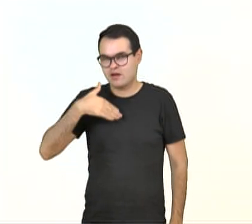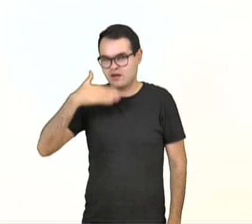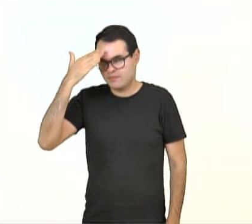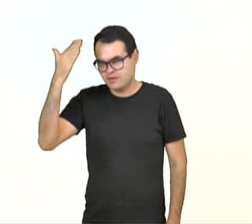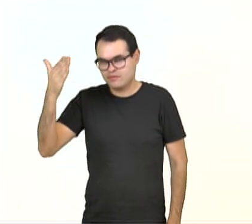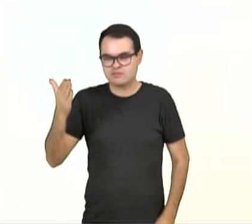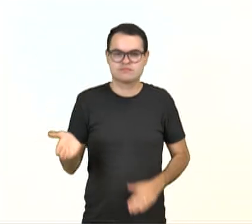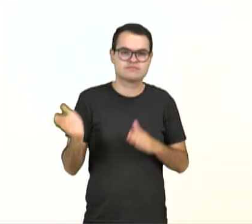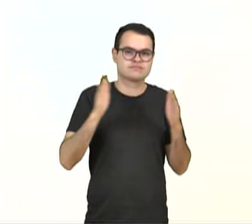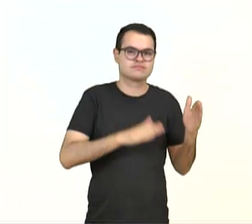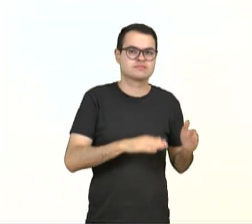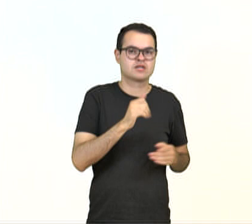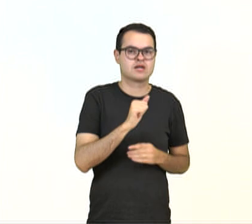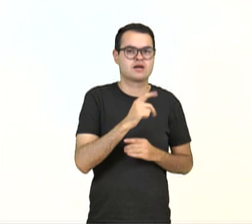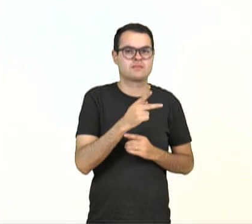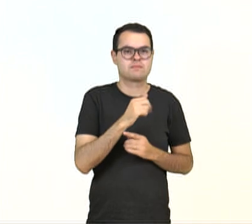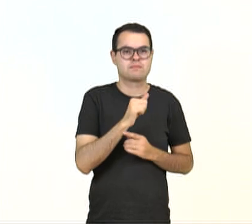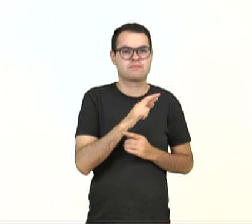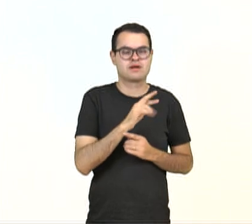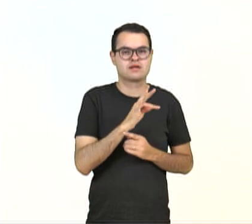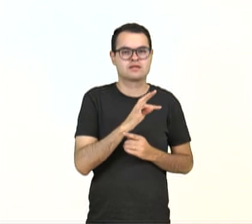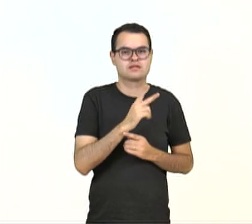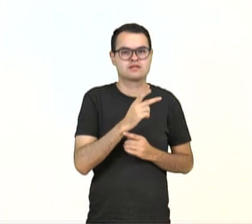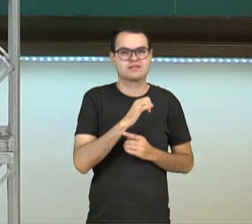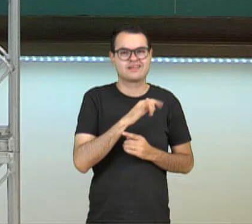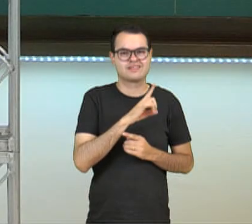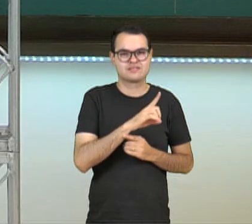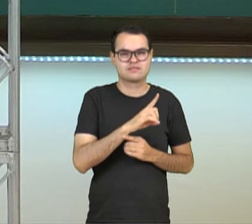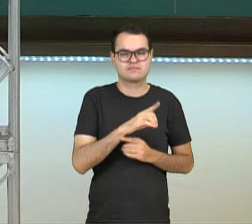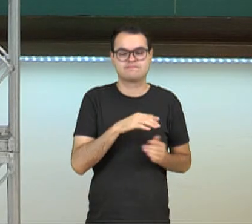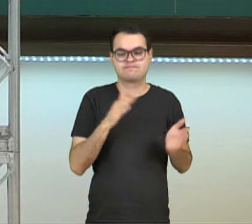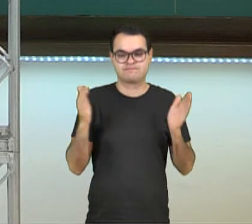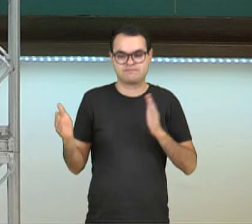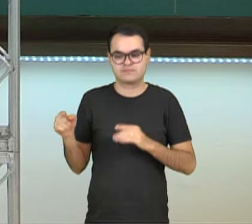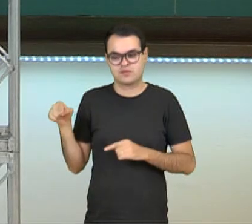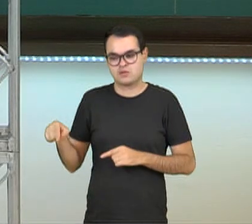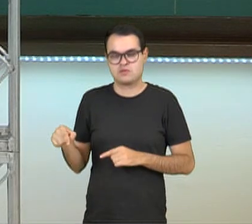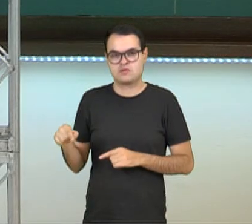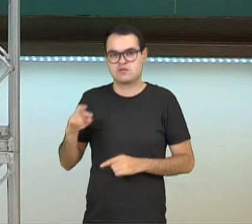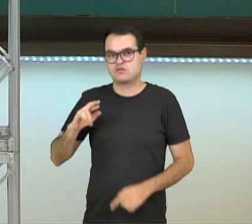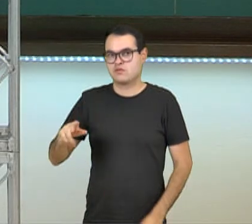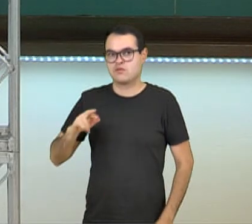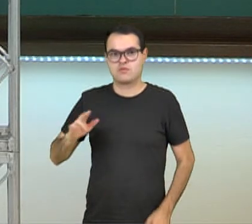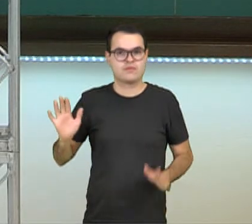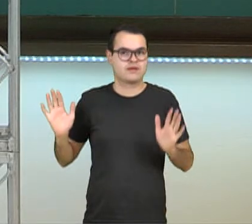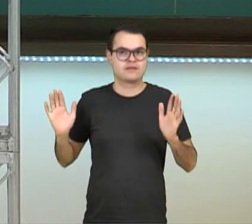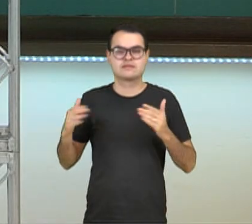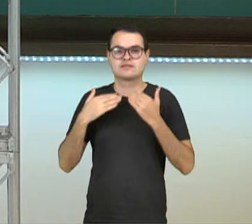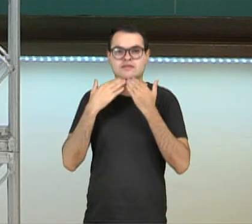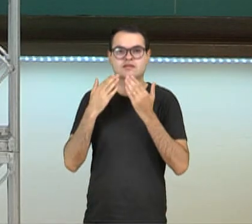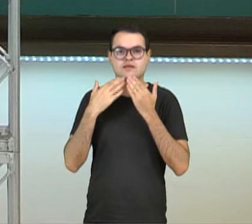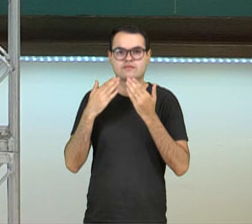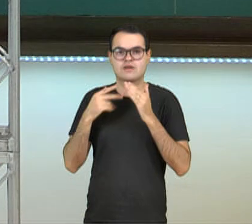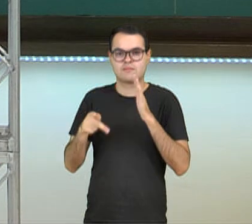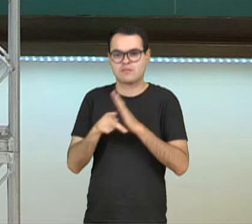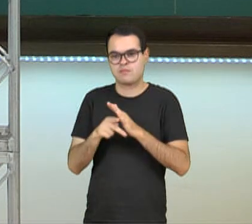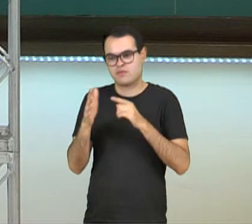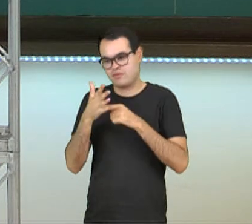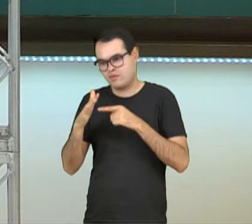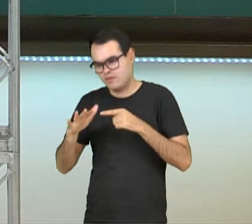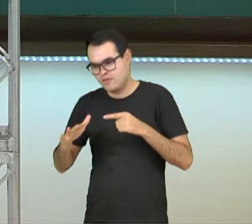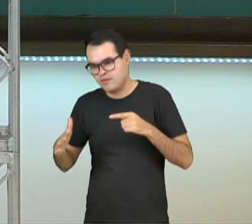ok? Primavera Árabe, como eu disse a vocês, não tem nada a ver com estações do